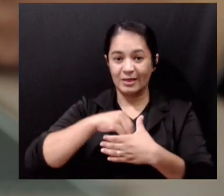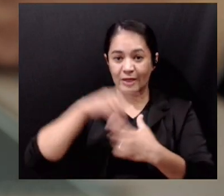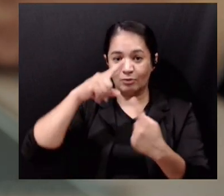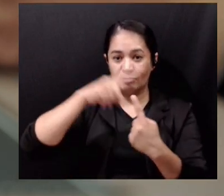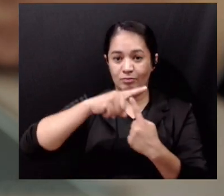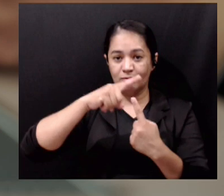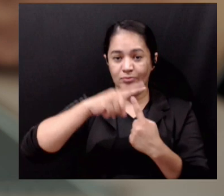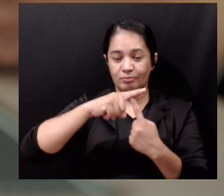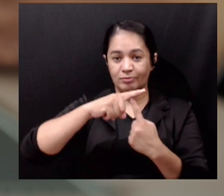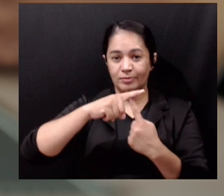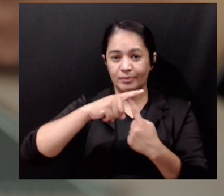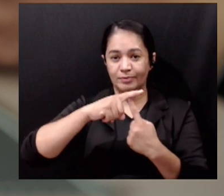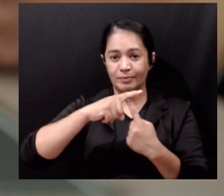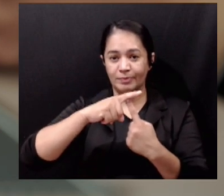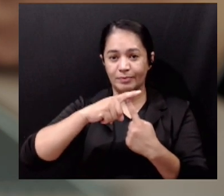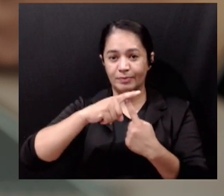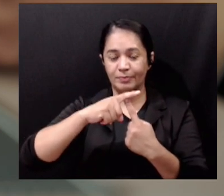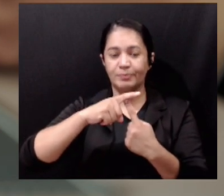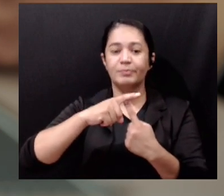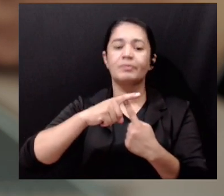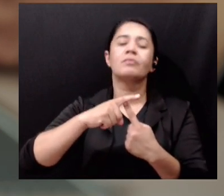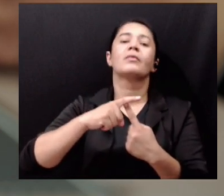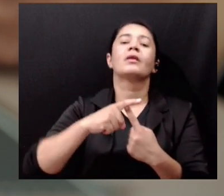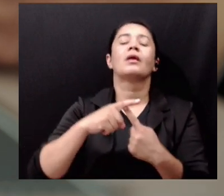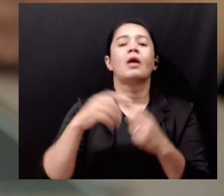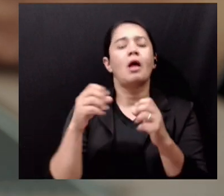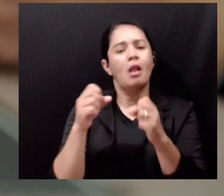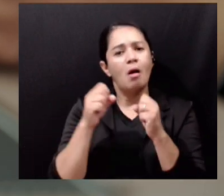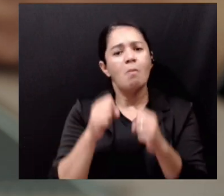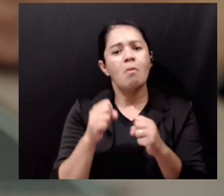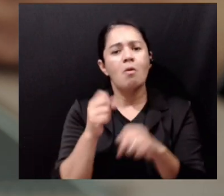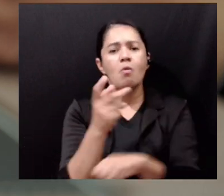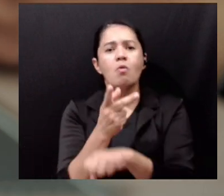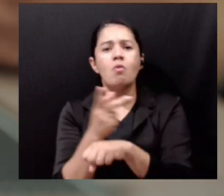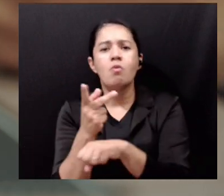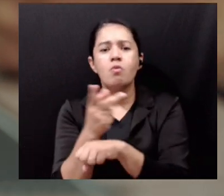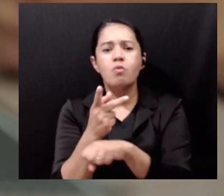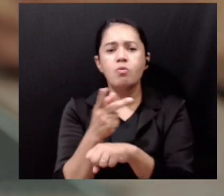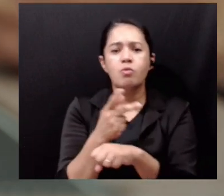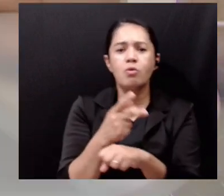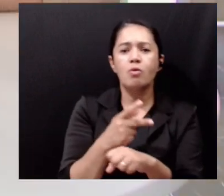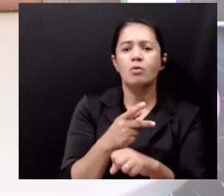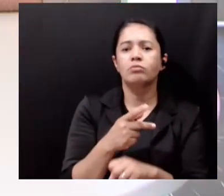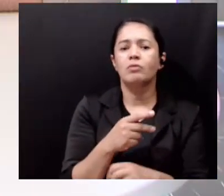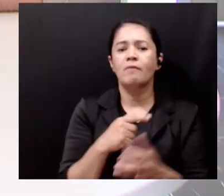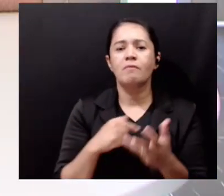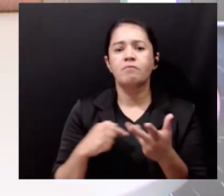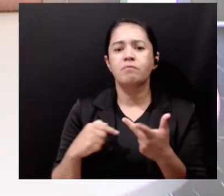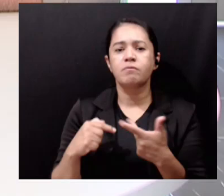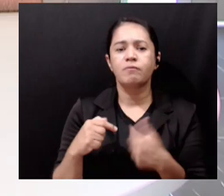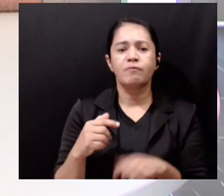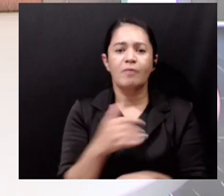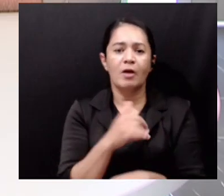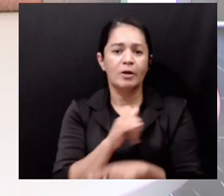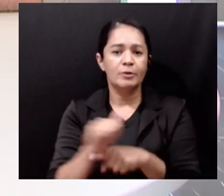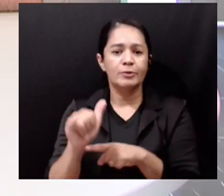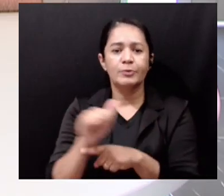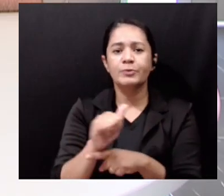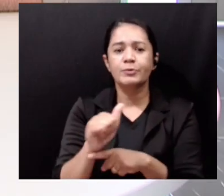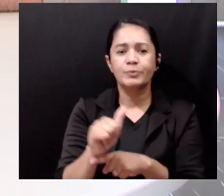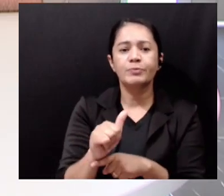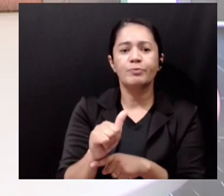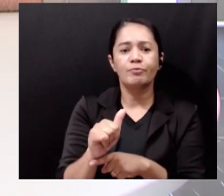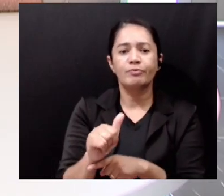né, ela pode buscar seus direitos, por exemplo, PROCON, advogados, ela consegue a